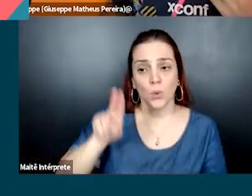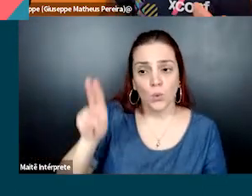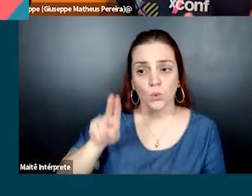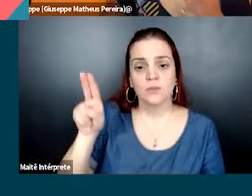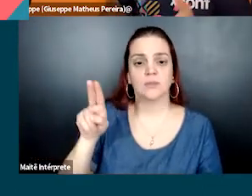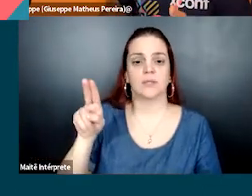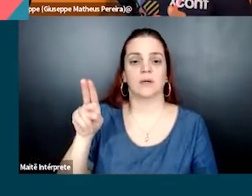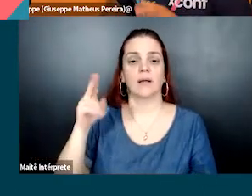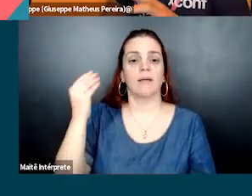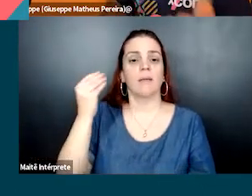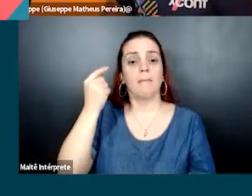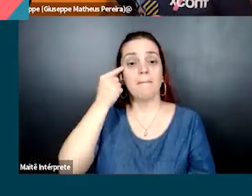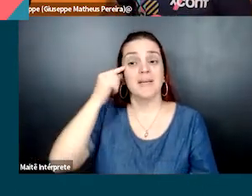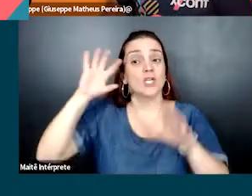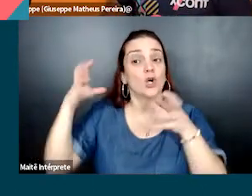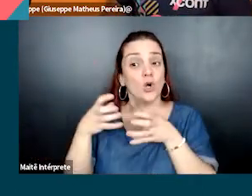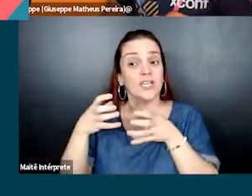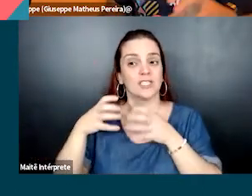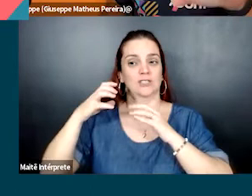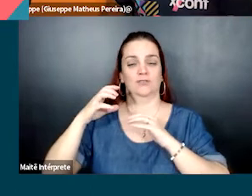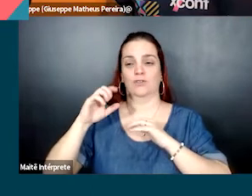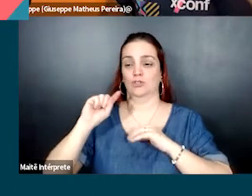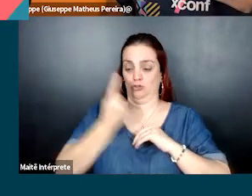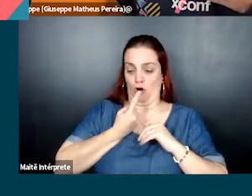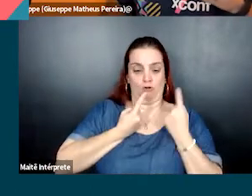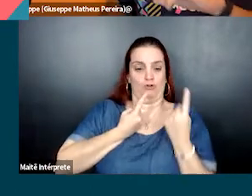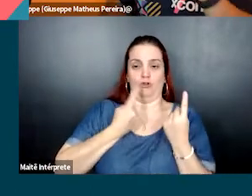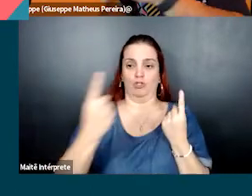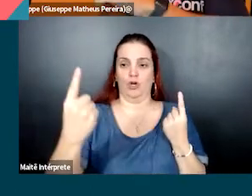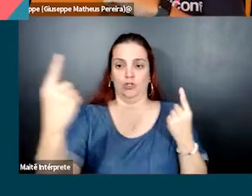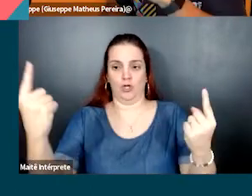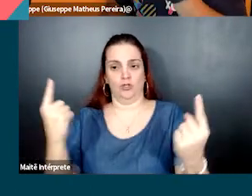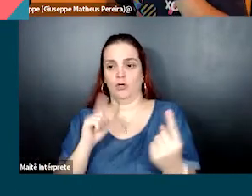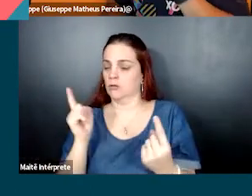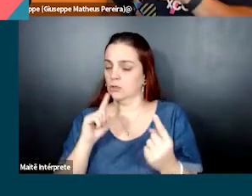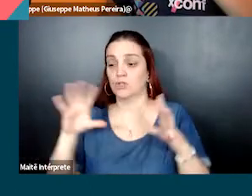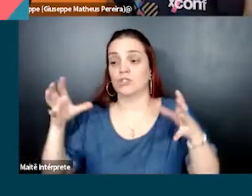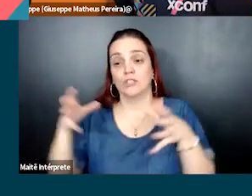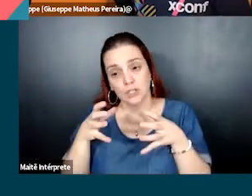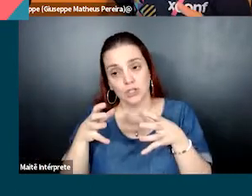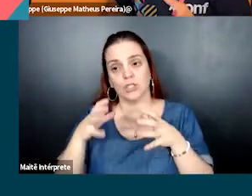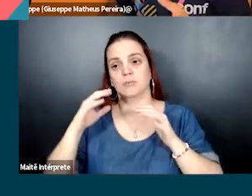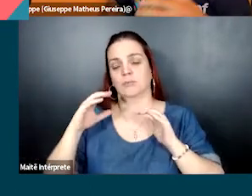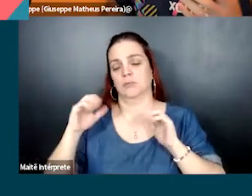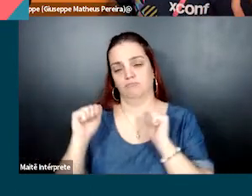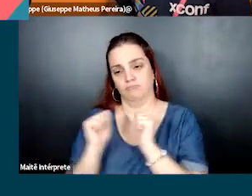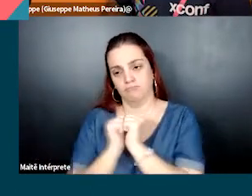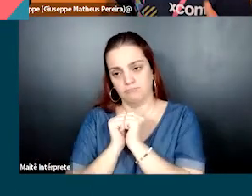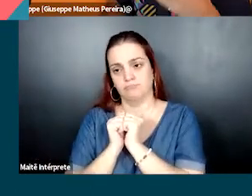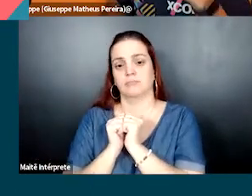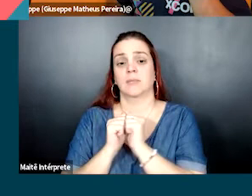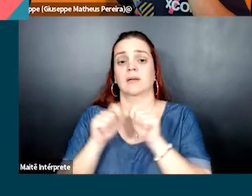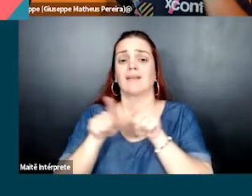domínios em prática e em coletivo, não é individual, não é o arquiteto que faz, não é só um dev que faz, é o time como